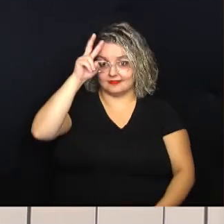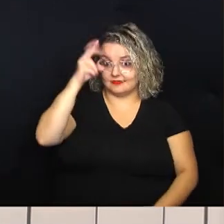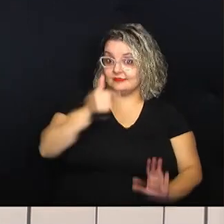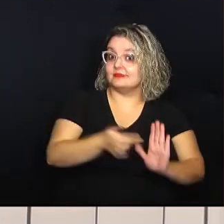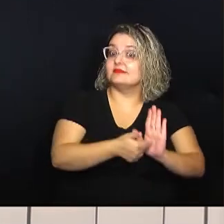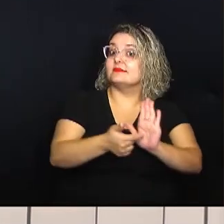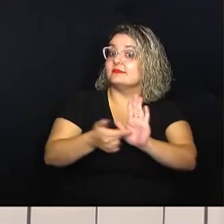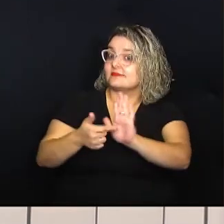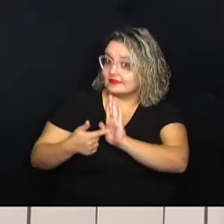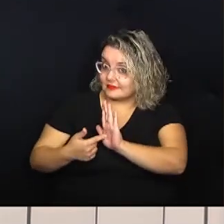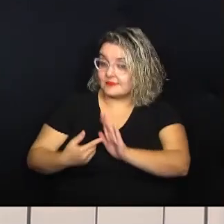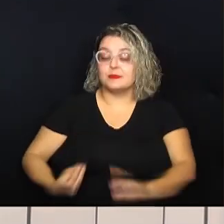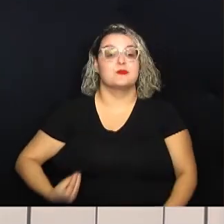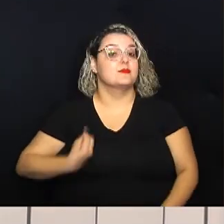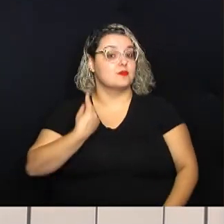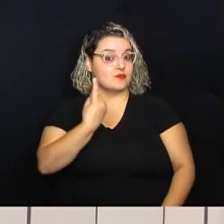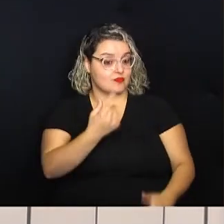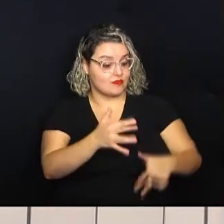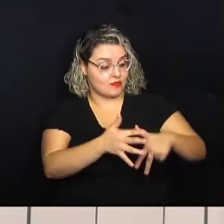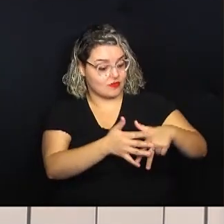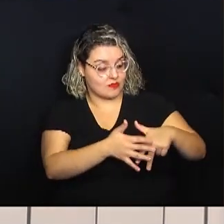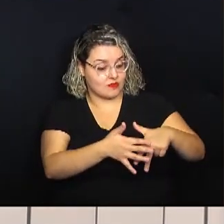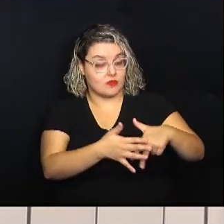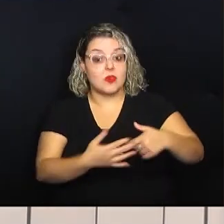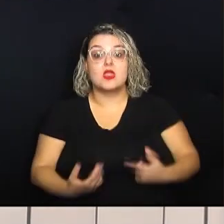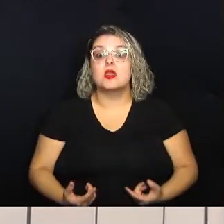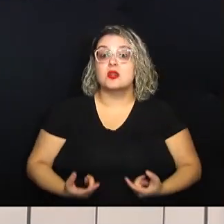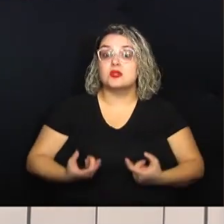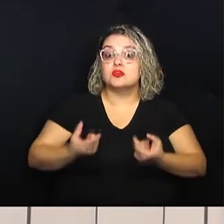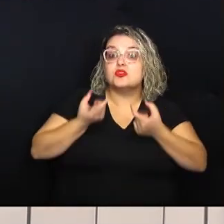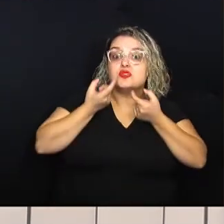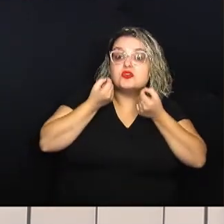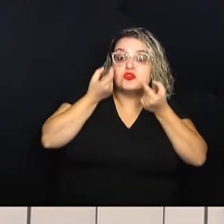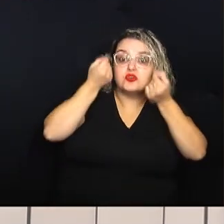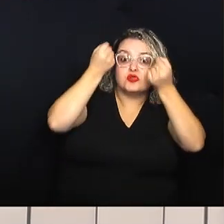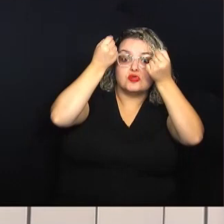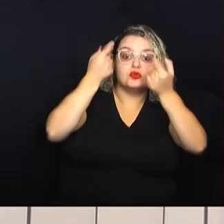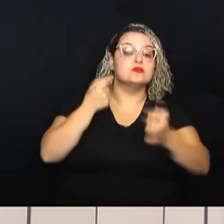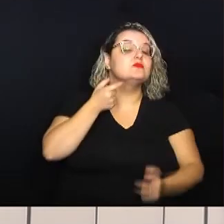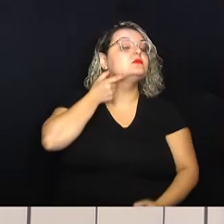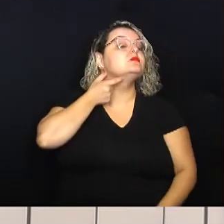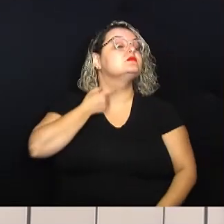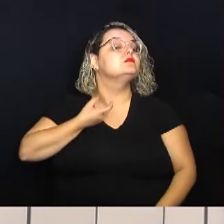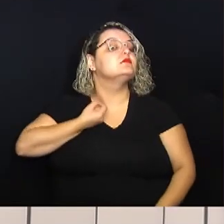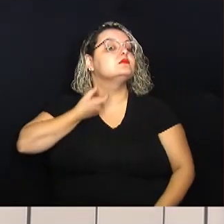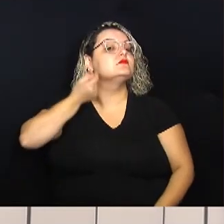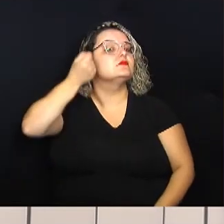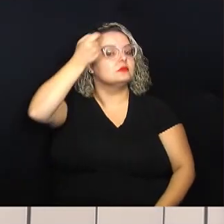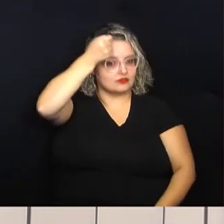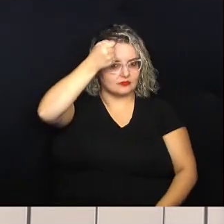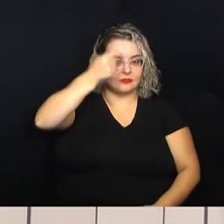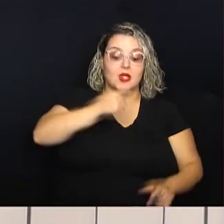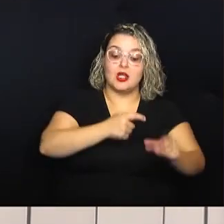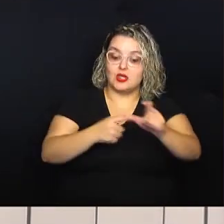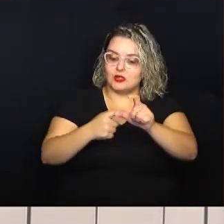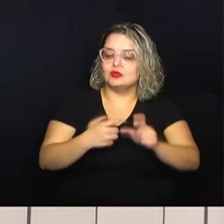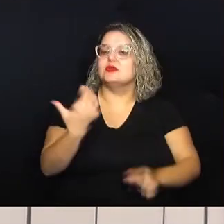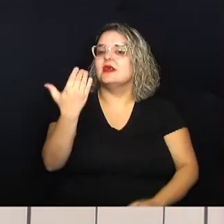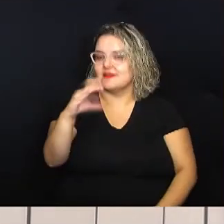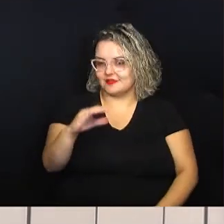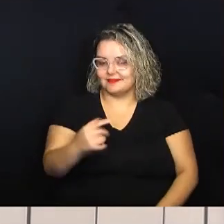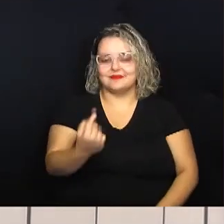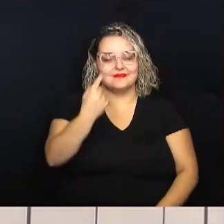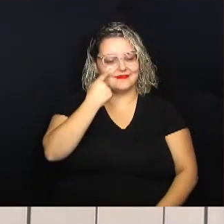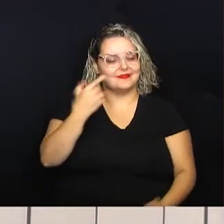a vida de um paciente com câncer de cabeça e pescoço. A HQ foi lançada e você